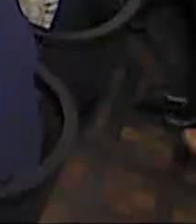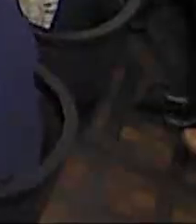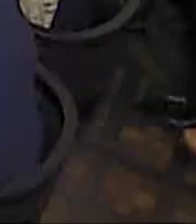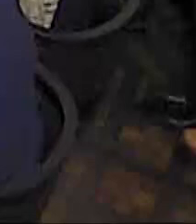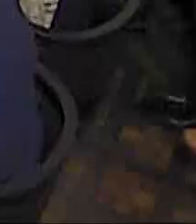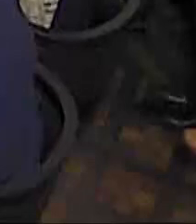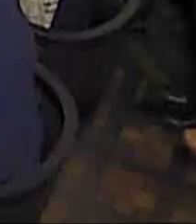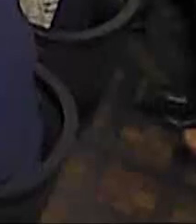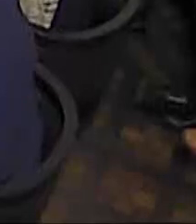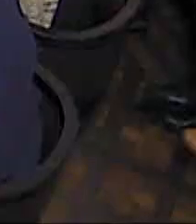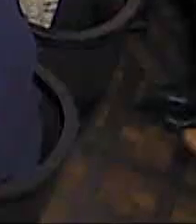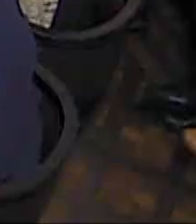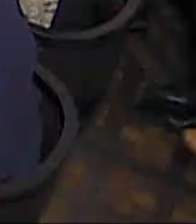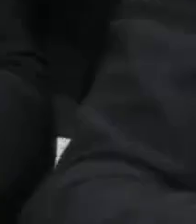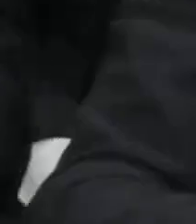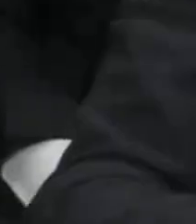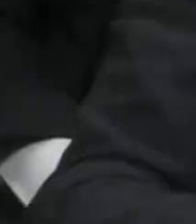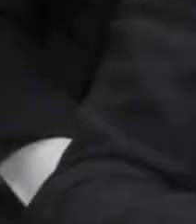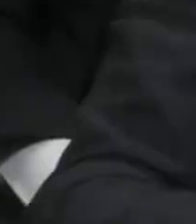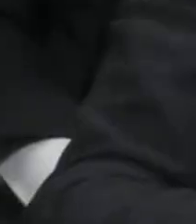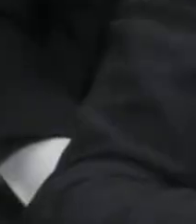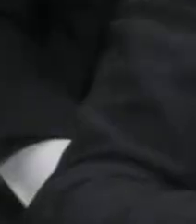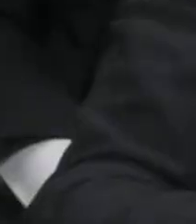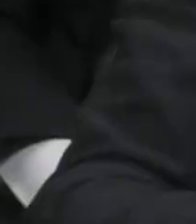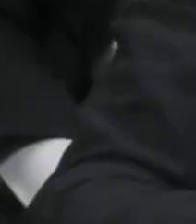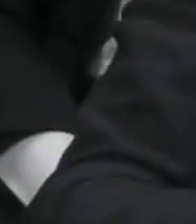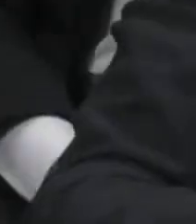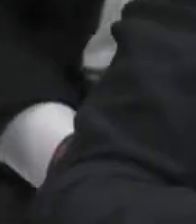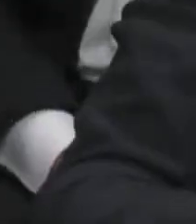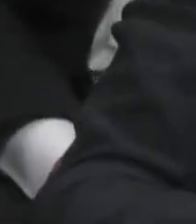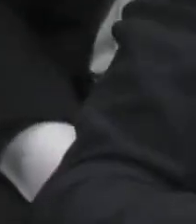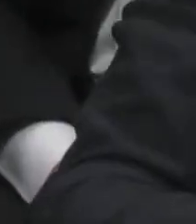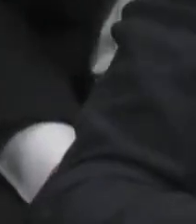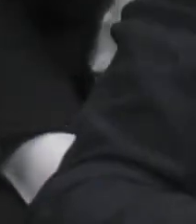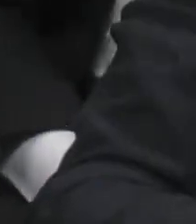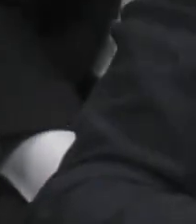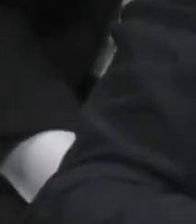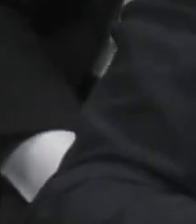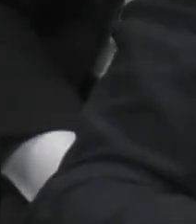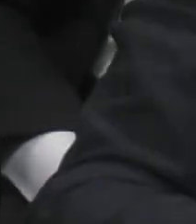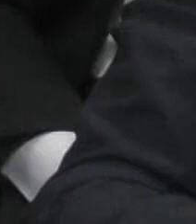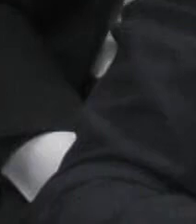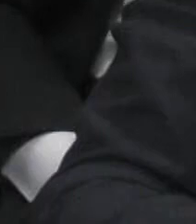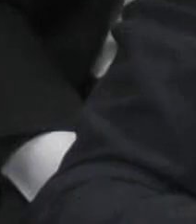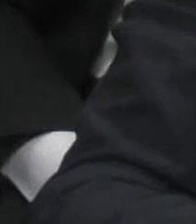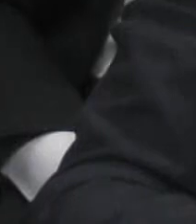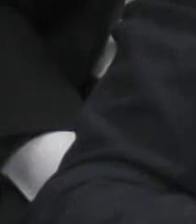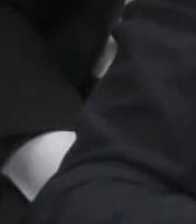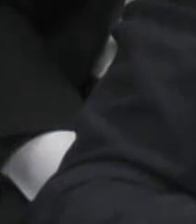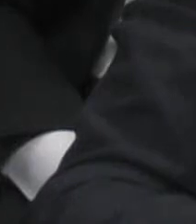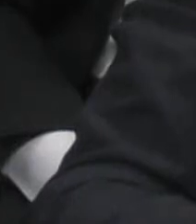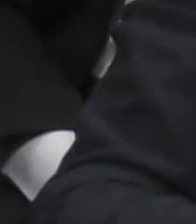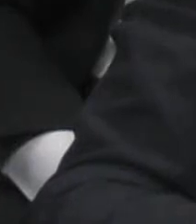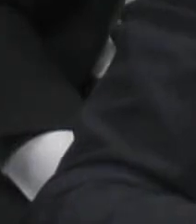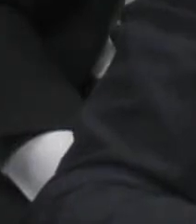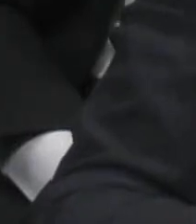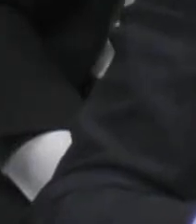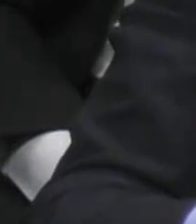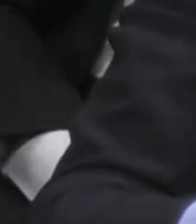todos que acompanham essa audiência. Obrigado pela oportunidade de fala, senhor presidente. Eu, por